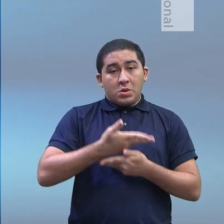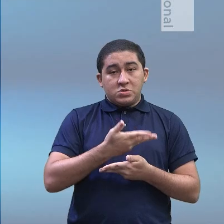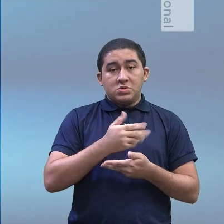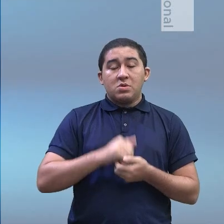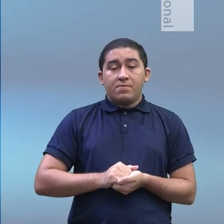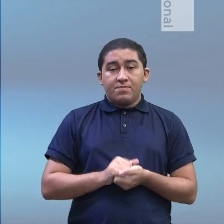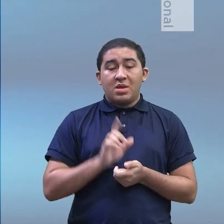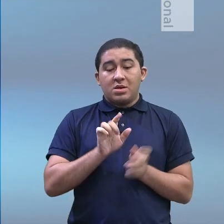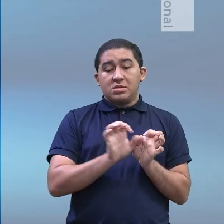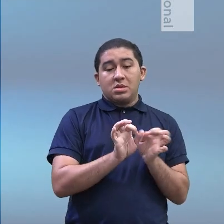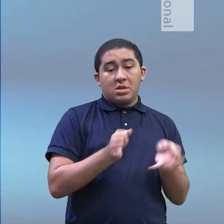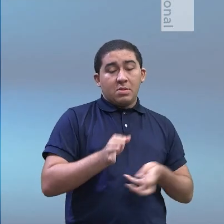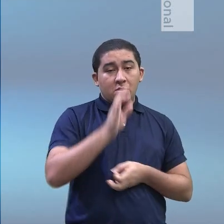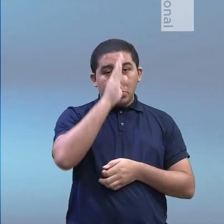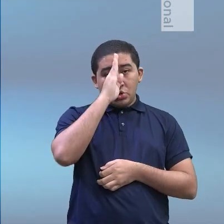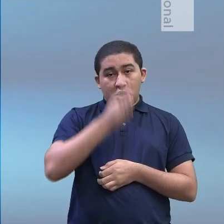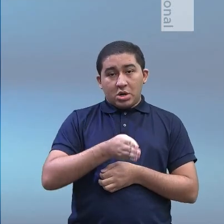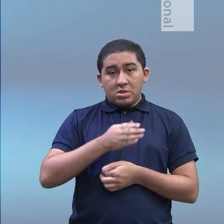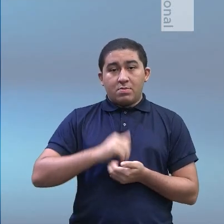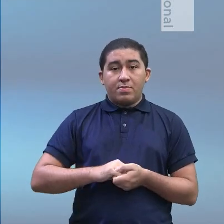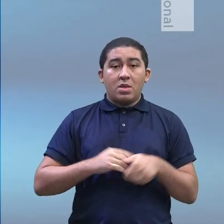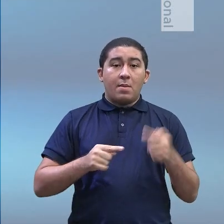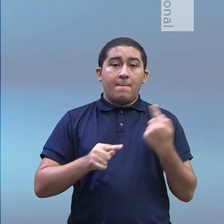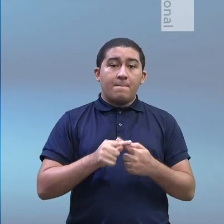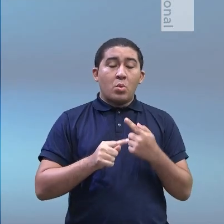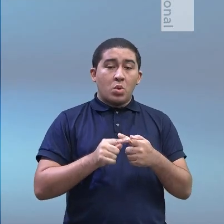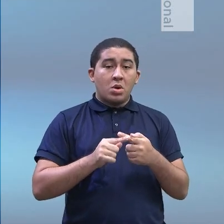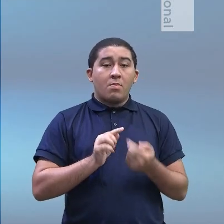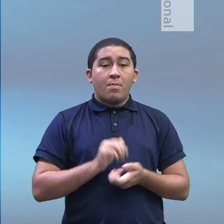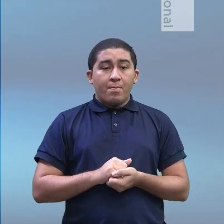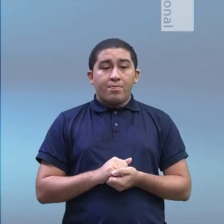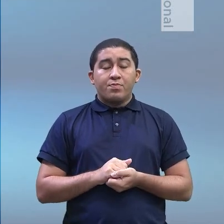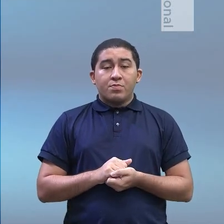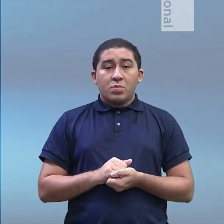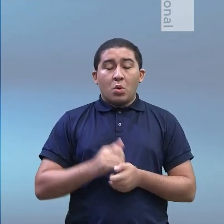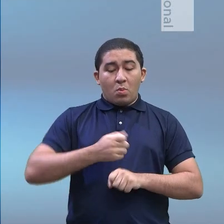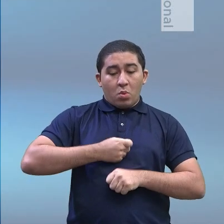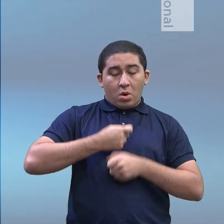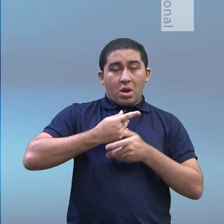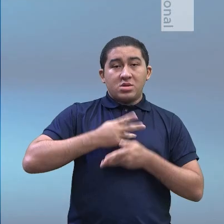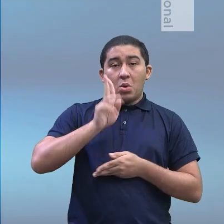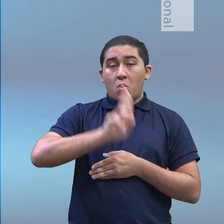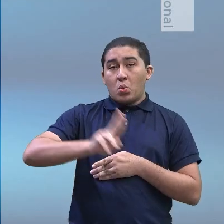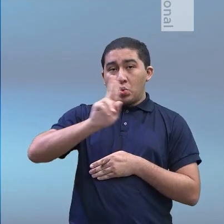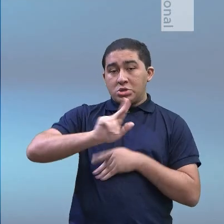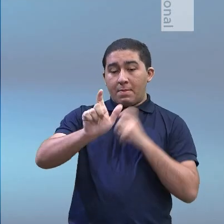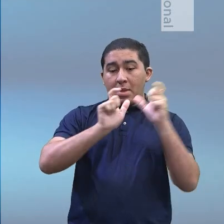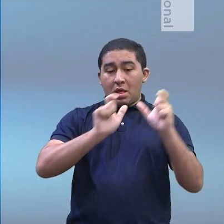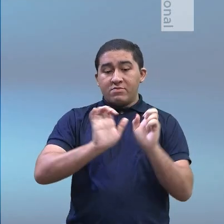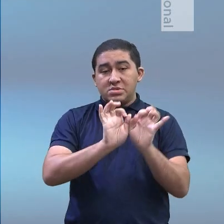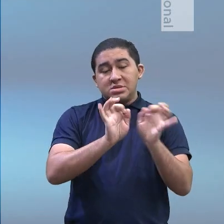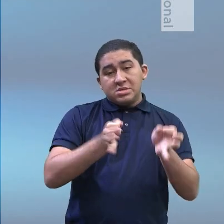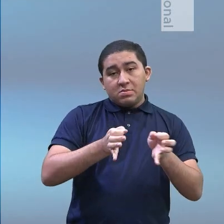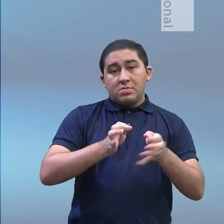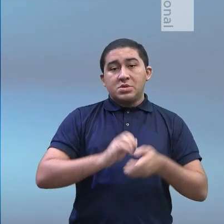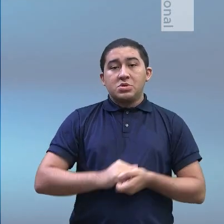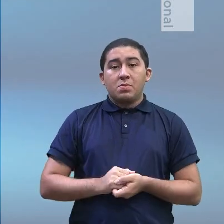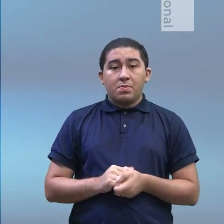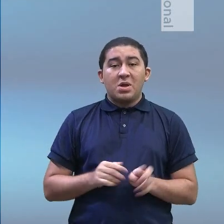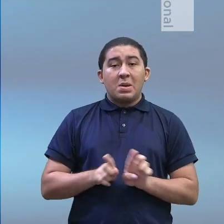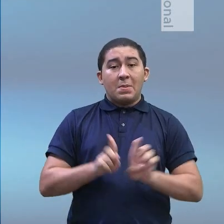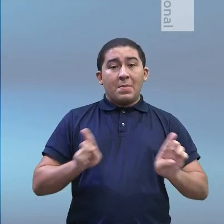linguagem simples e direta, né? Porque o poeta ele utiliza palavras mais simples, não é? Porém, ele tem